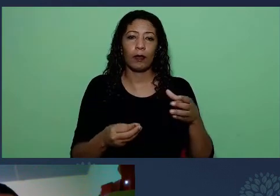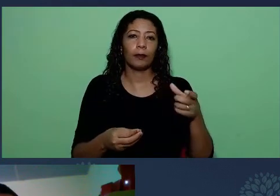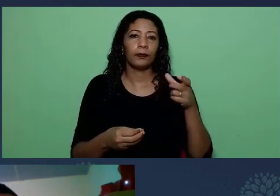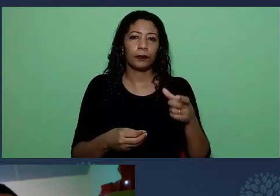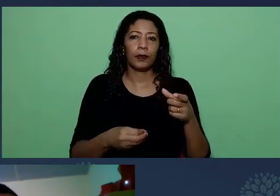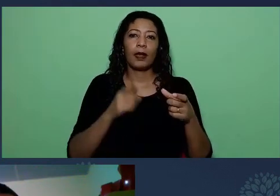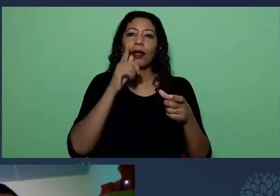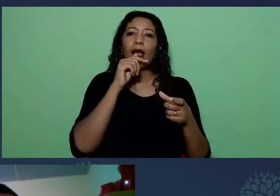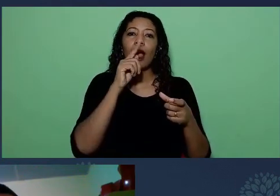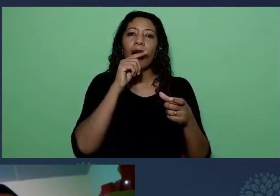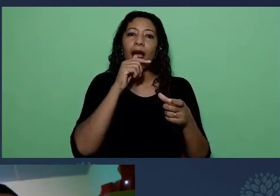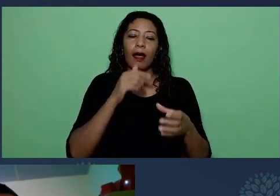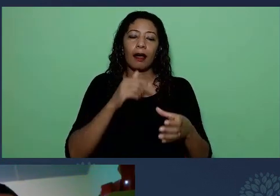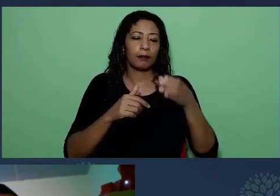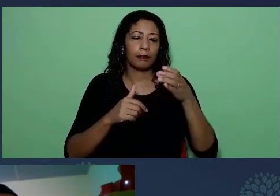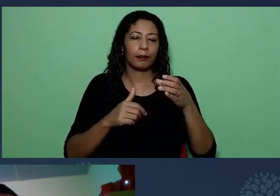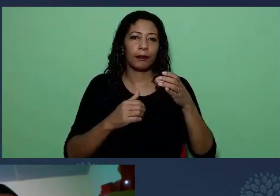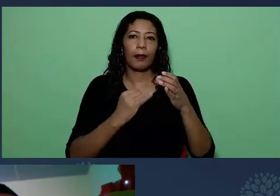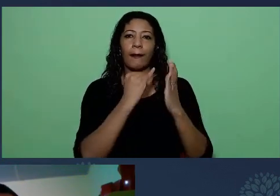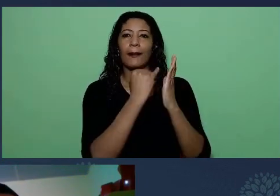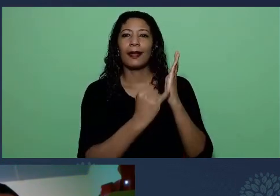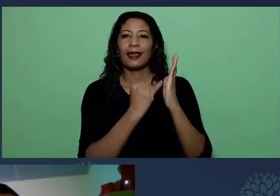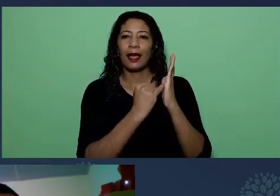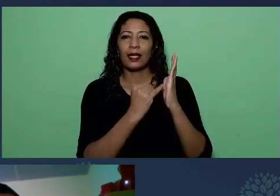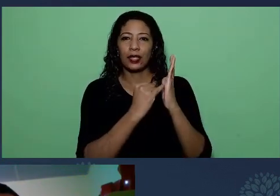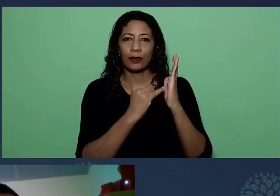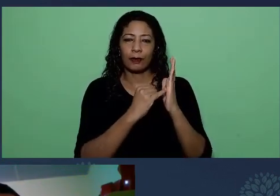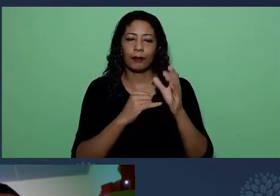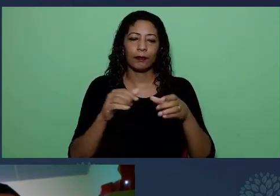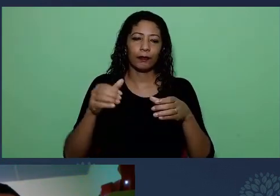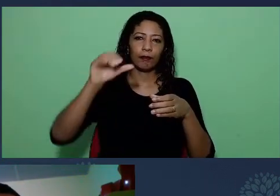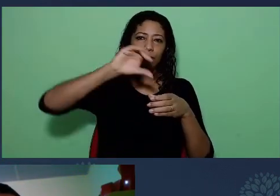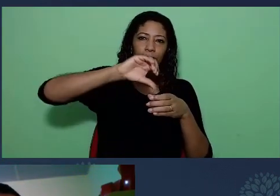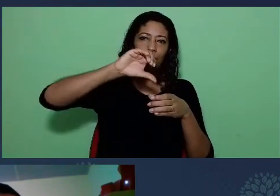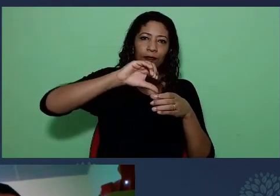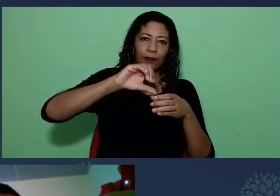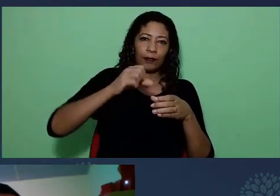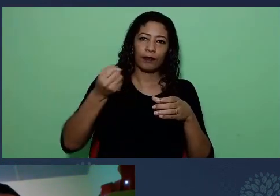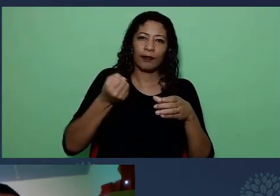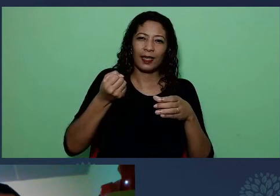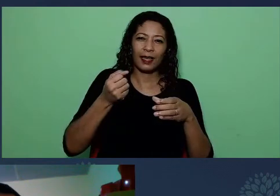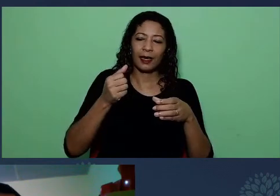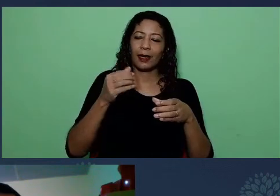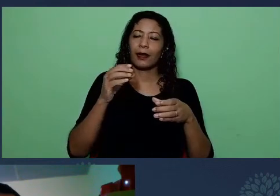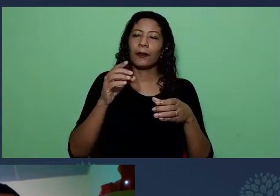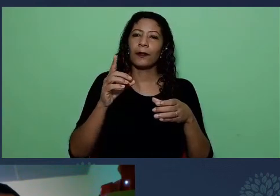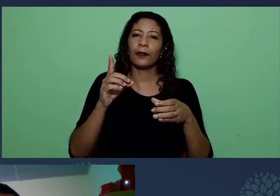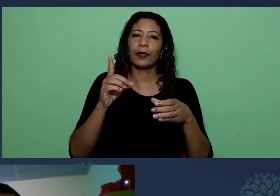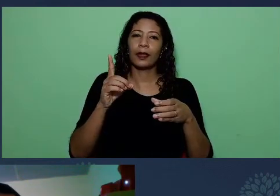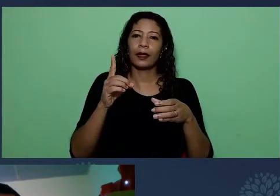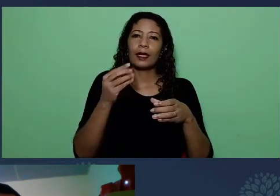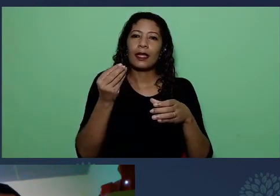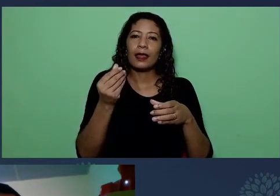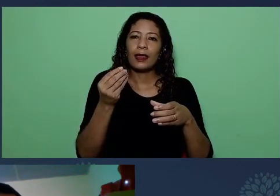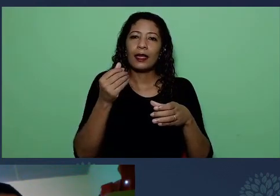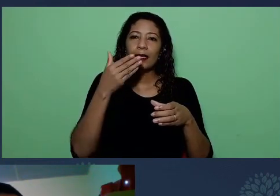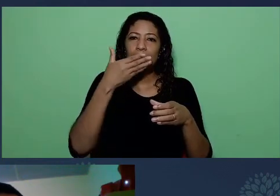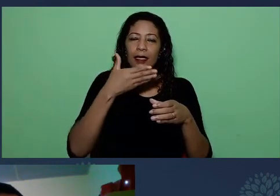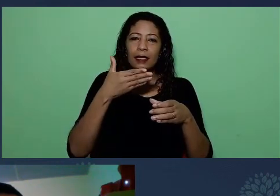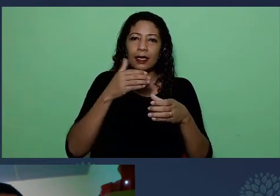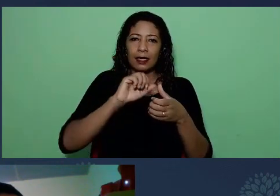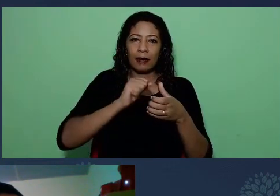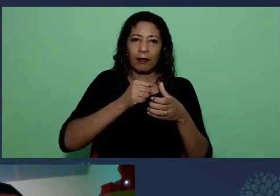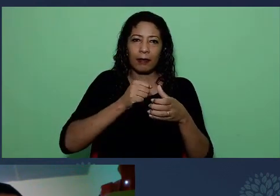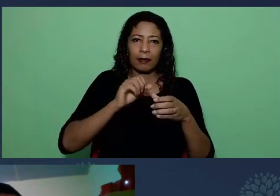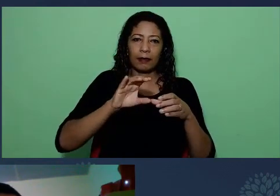espaçador, a metade do espaçador, com as 2 gotinhas de detergente doméstico comum, não sacode, só